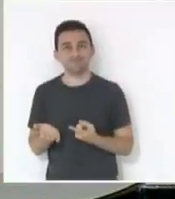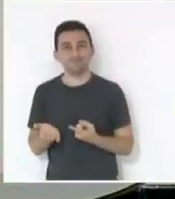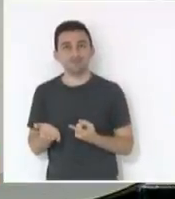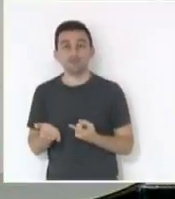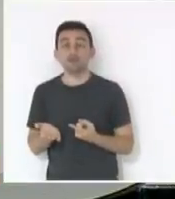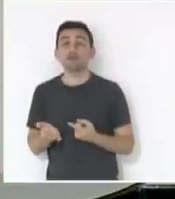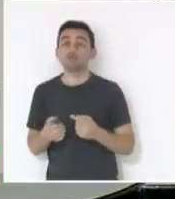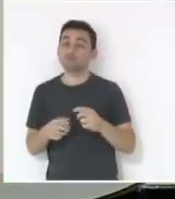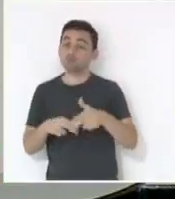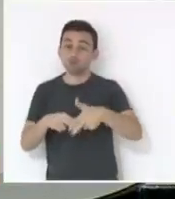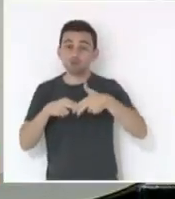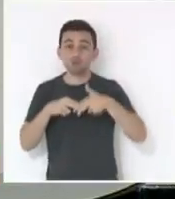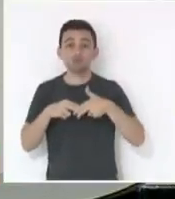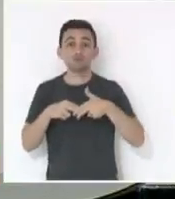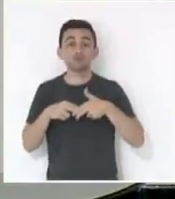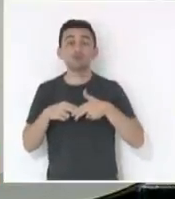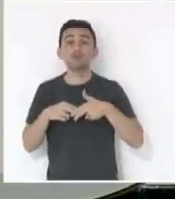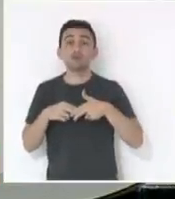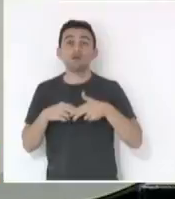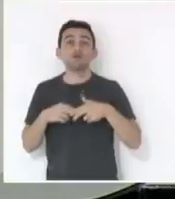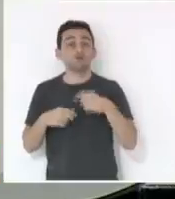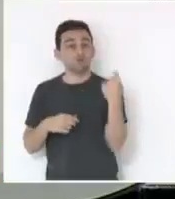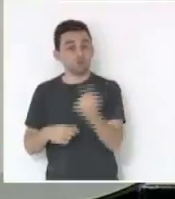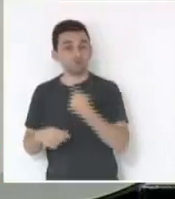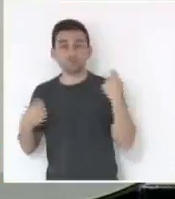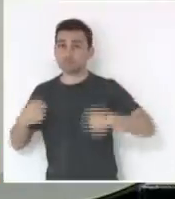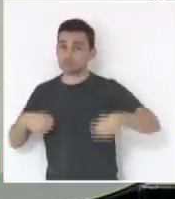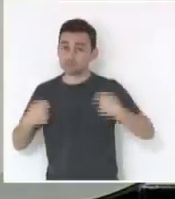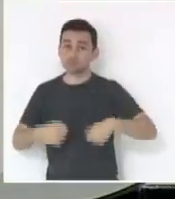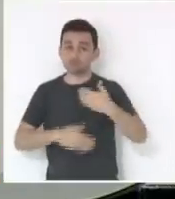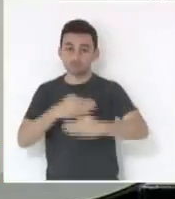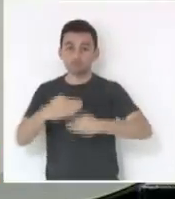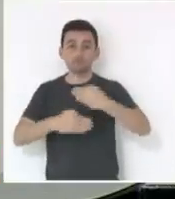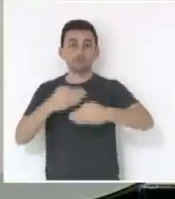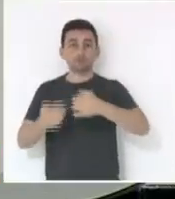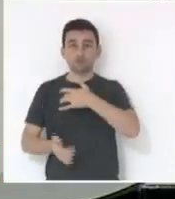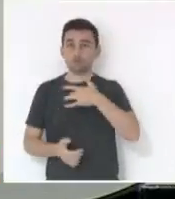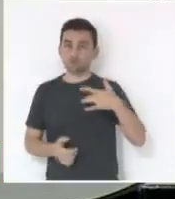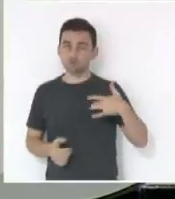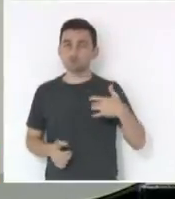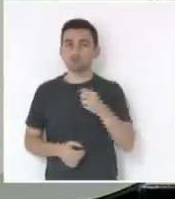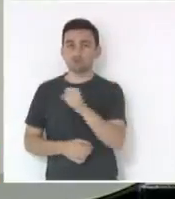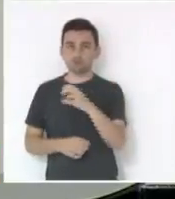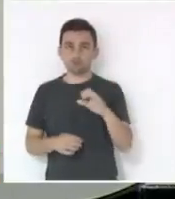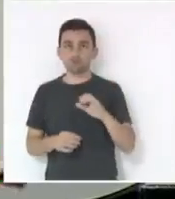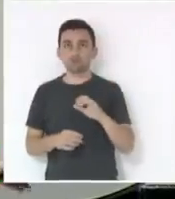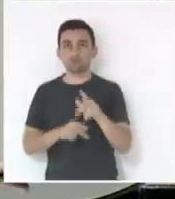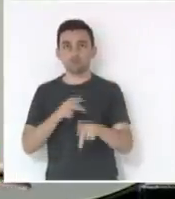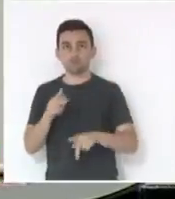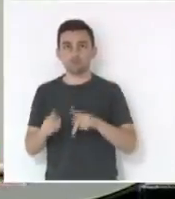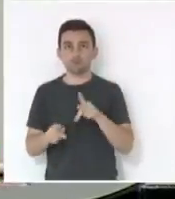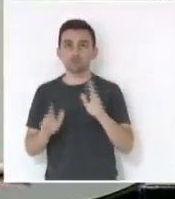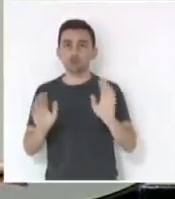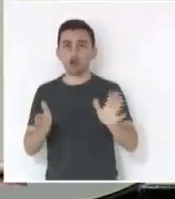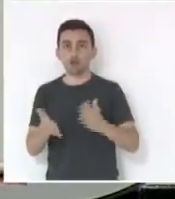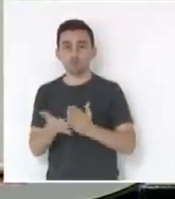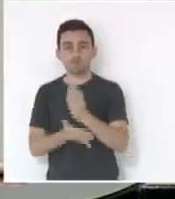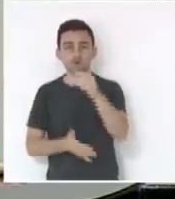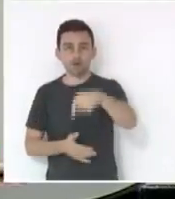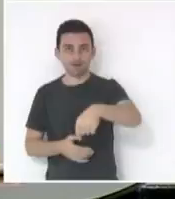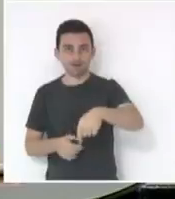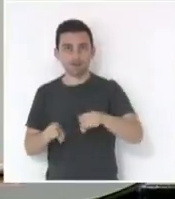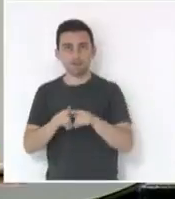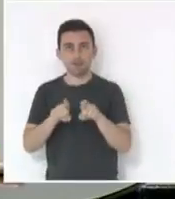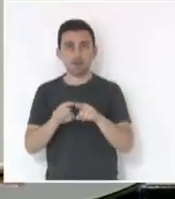nós precisamos avançar bastante na saúde dos catarinenses. Nós aprovamos nessa casa, inclusive,